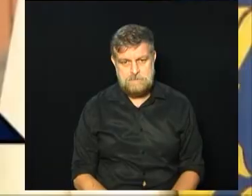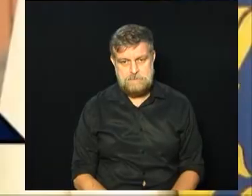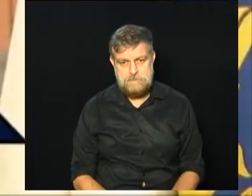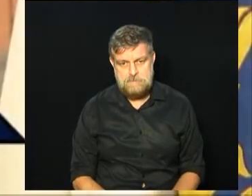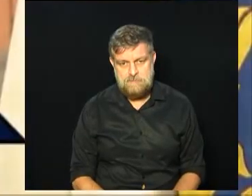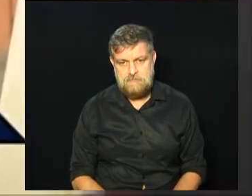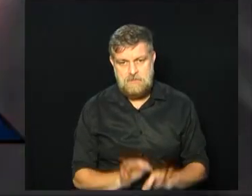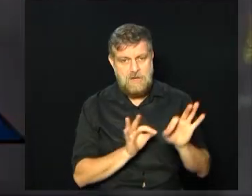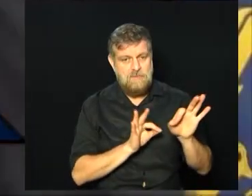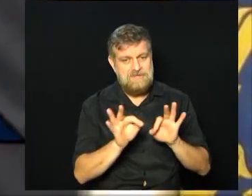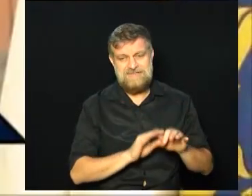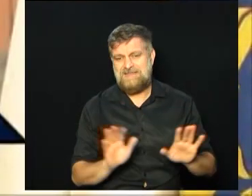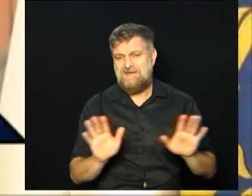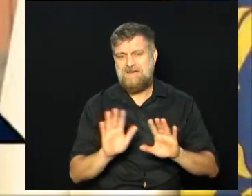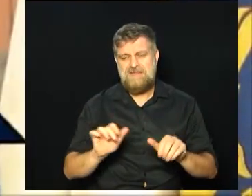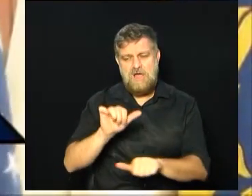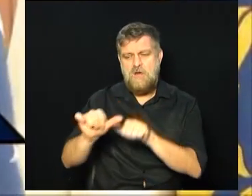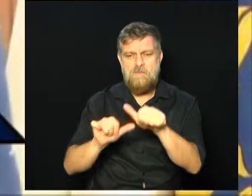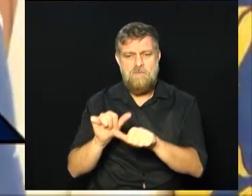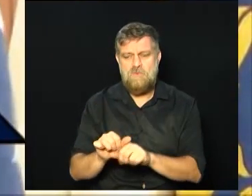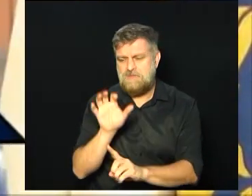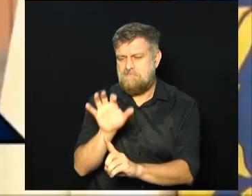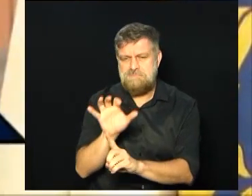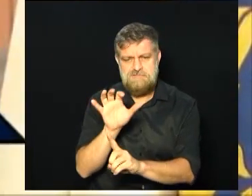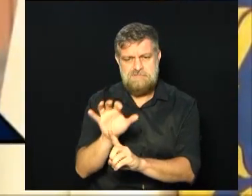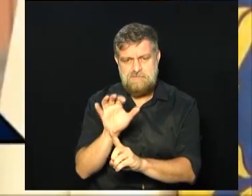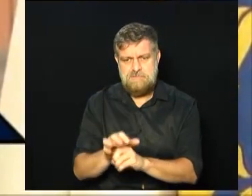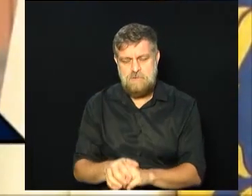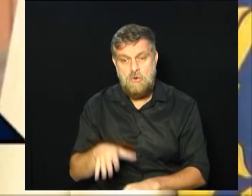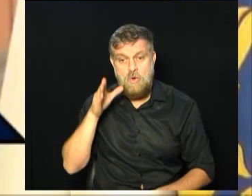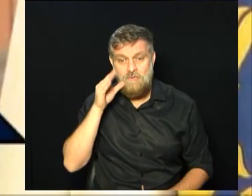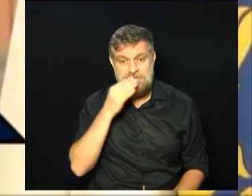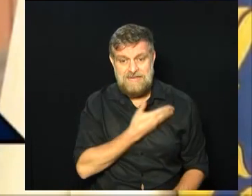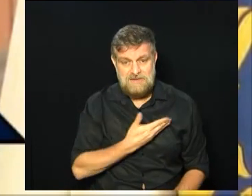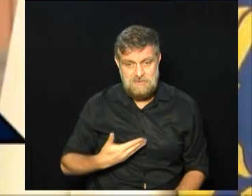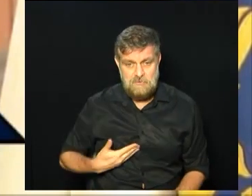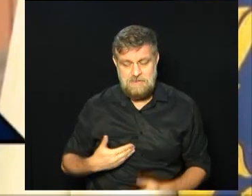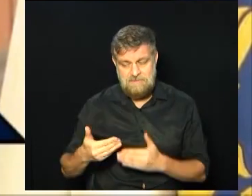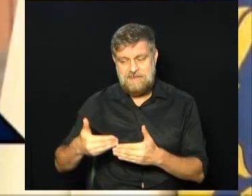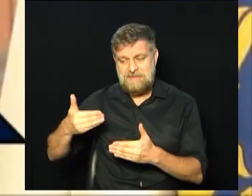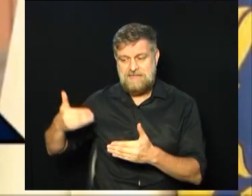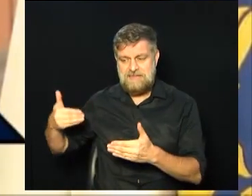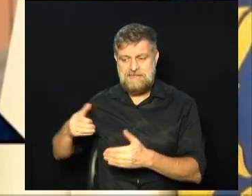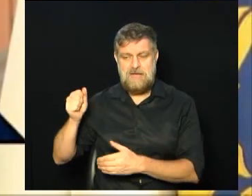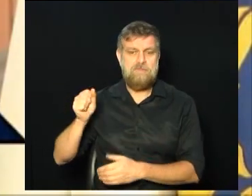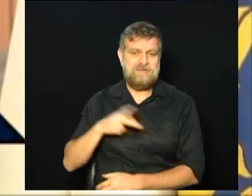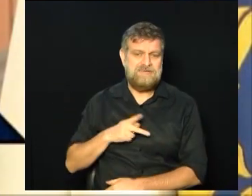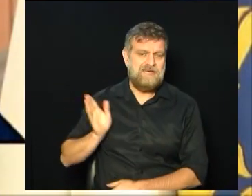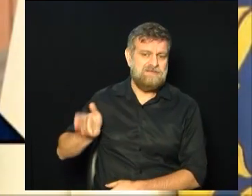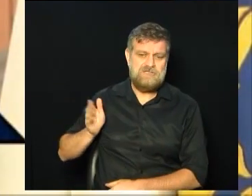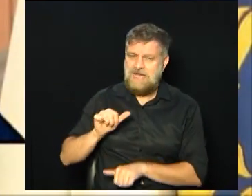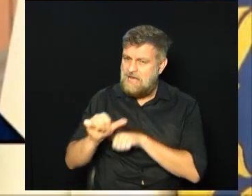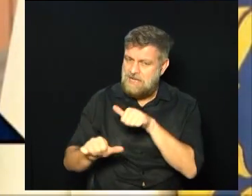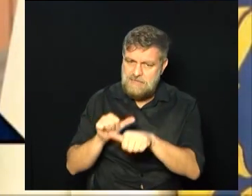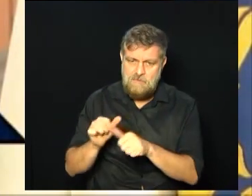Esse projeto não afeta em nada a vida dos atuais servidores ativos e dos aposentados. Não afeta